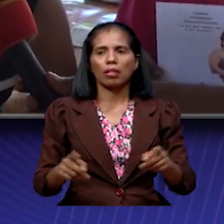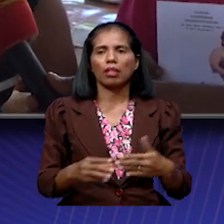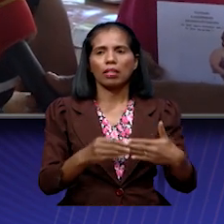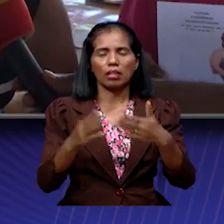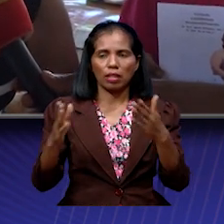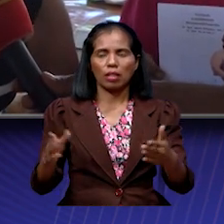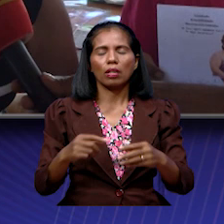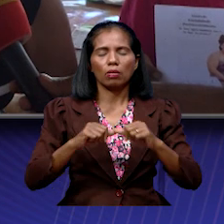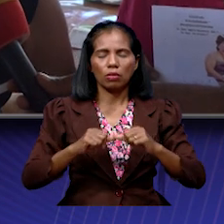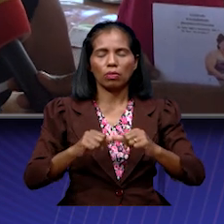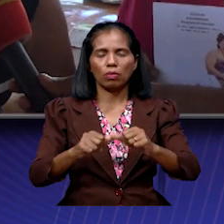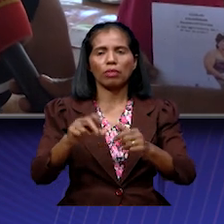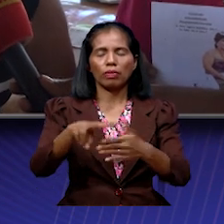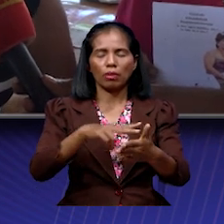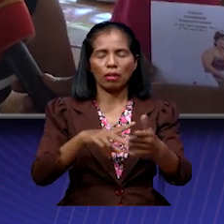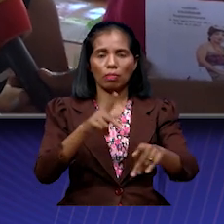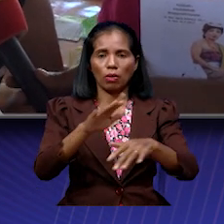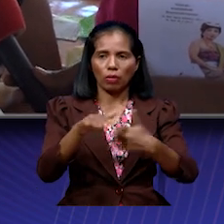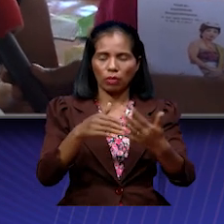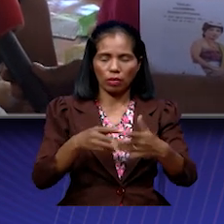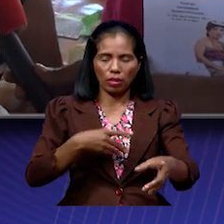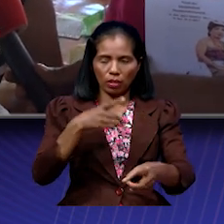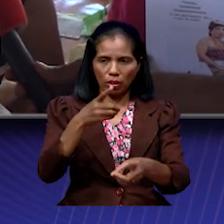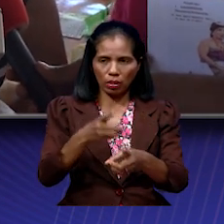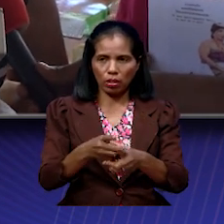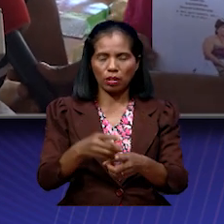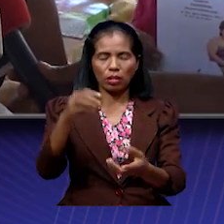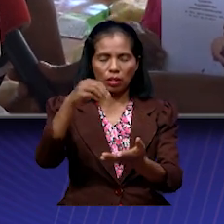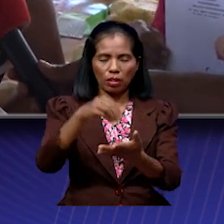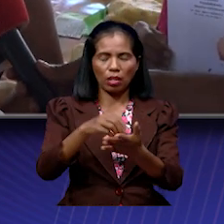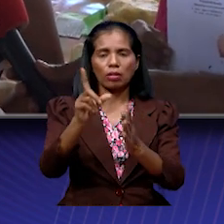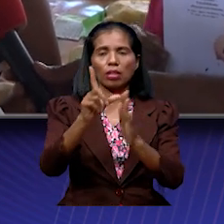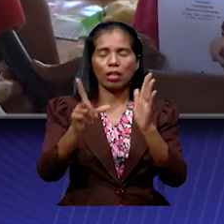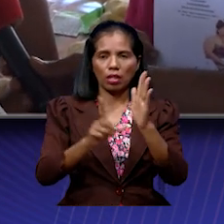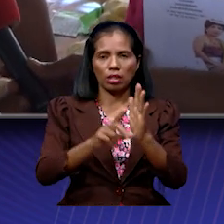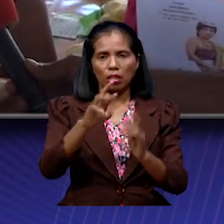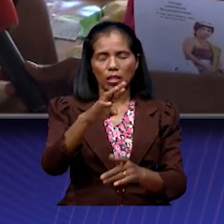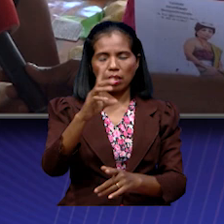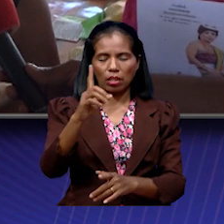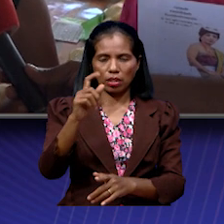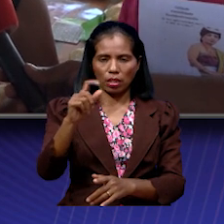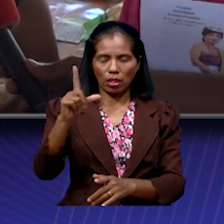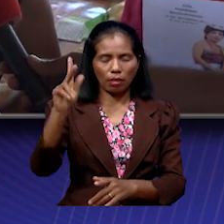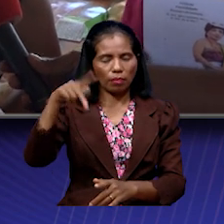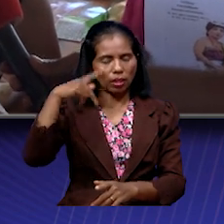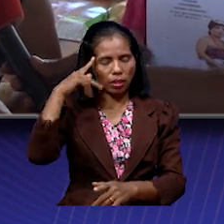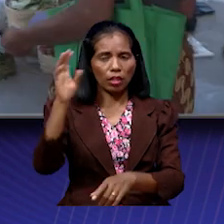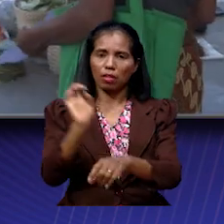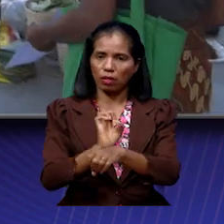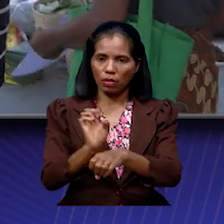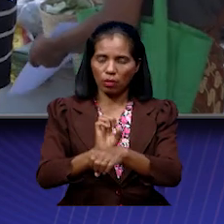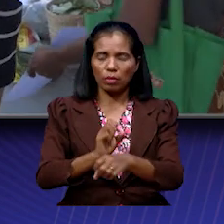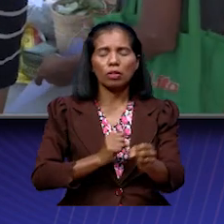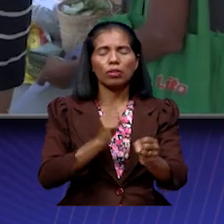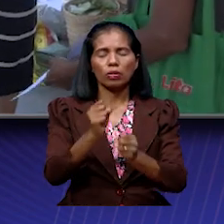continua na fata em viola povo no direito, né, porque consagra e a constituição, e a política, econômica, social,